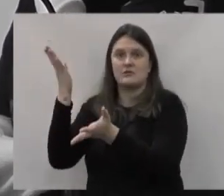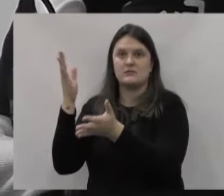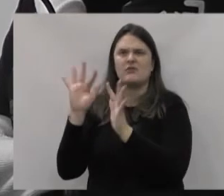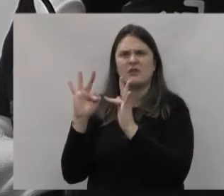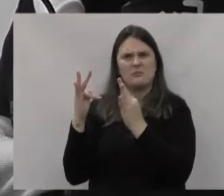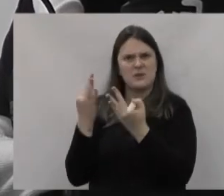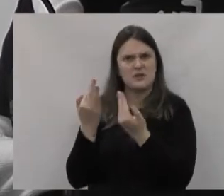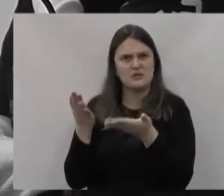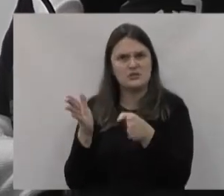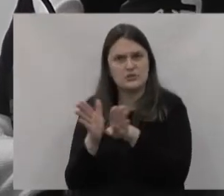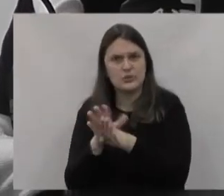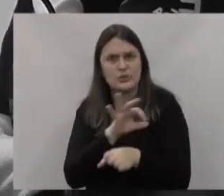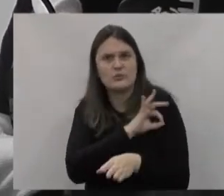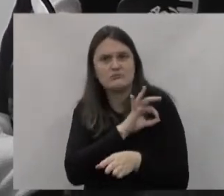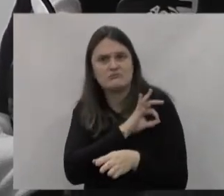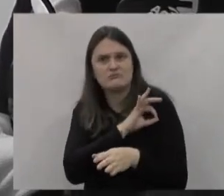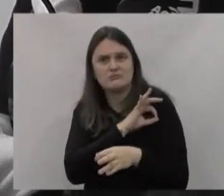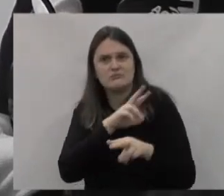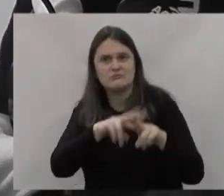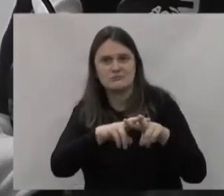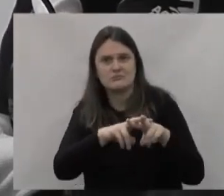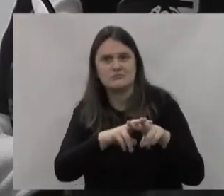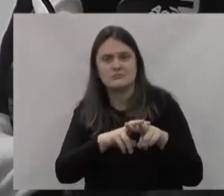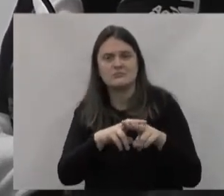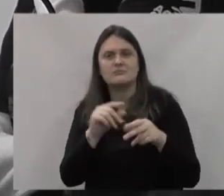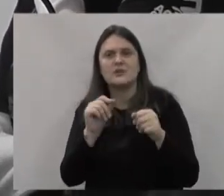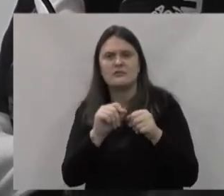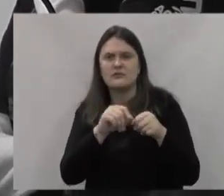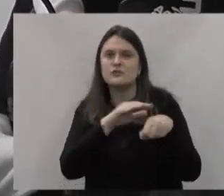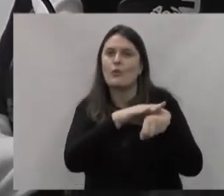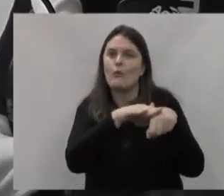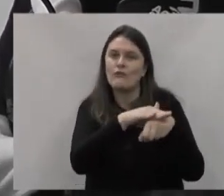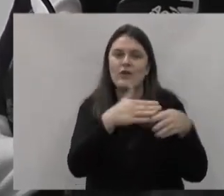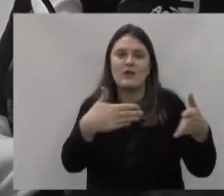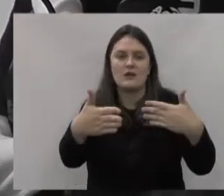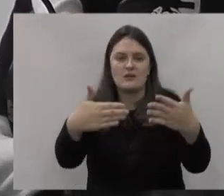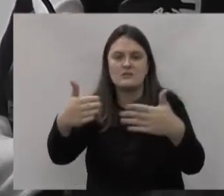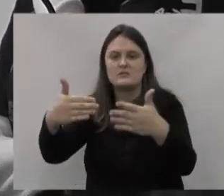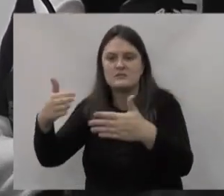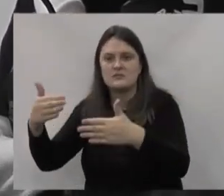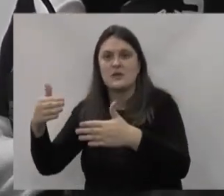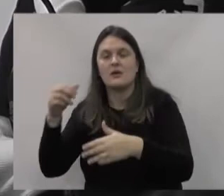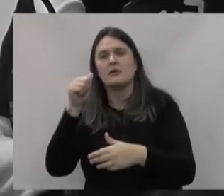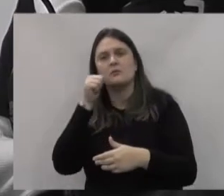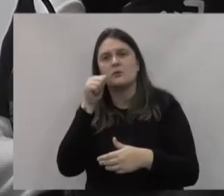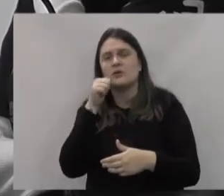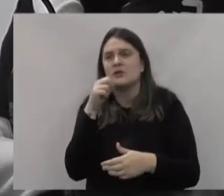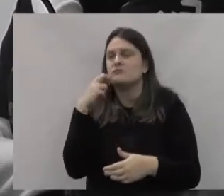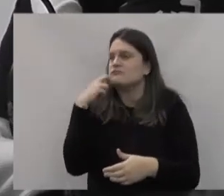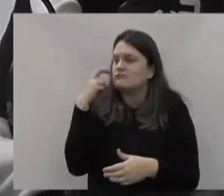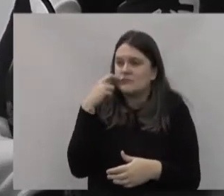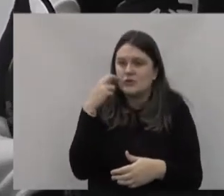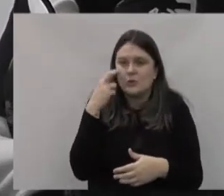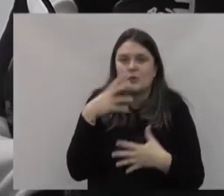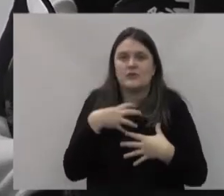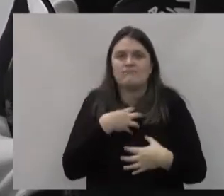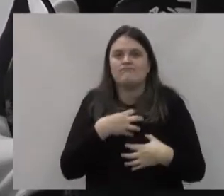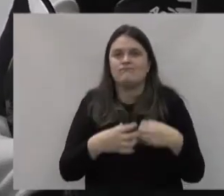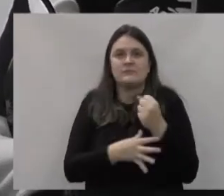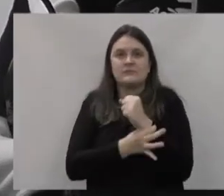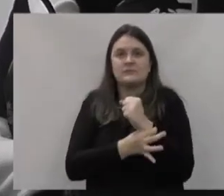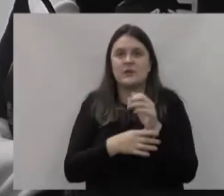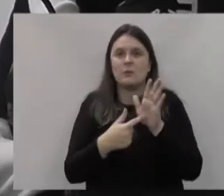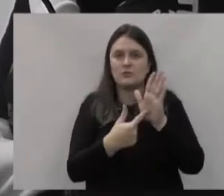familiares chegaram, a gente fez toda a conversa com eles, né? Ela se sentiu segura para mostrar